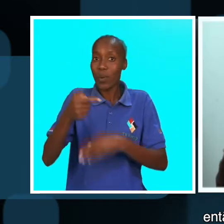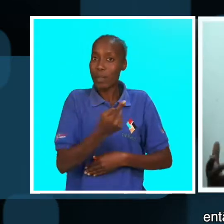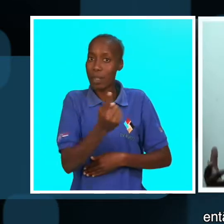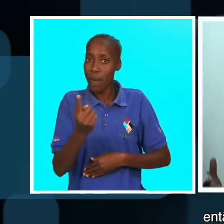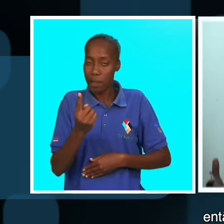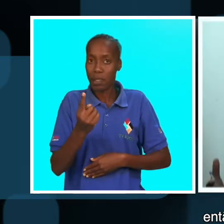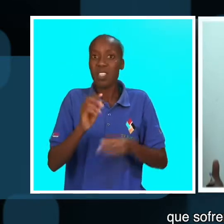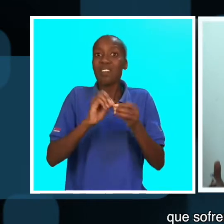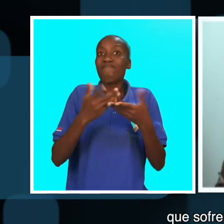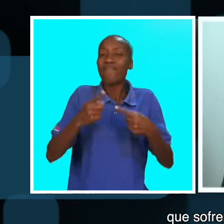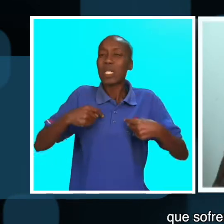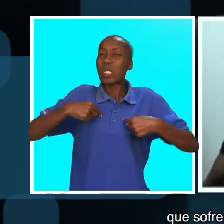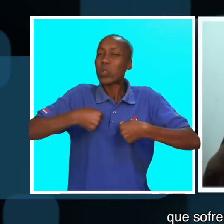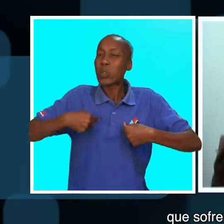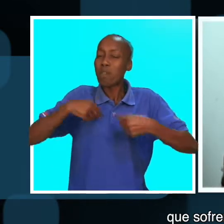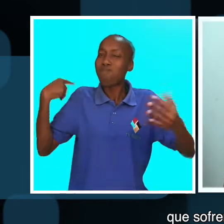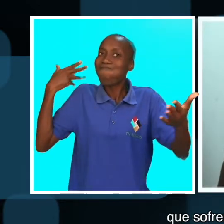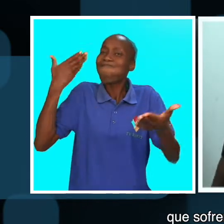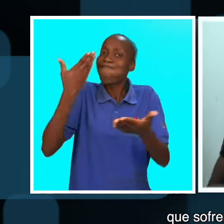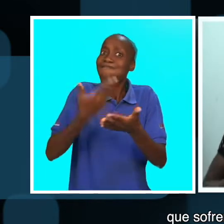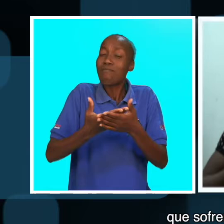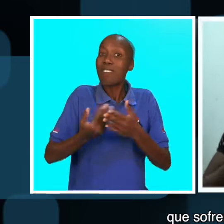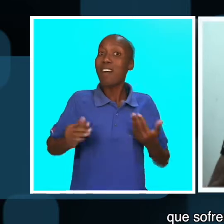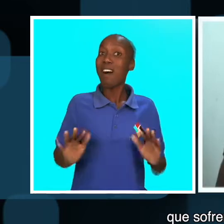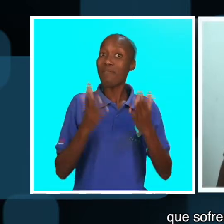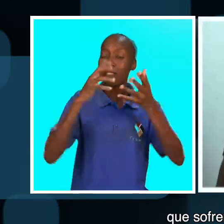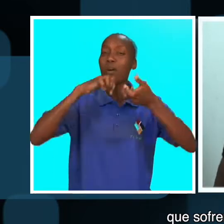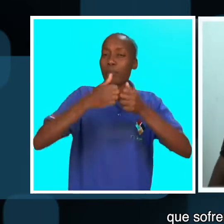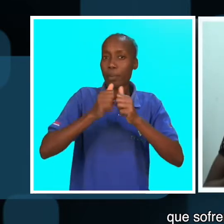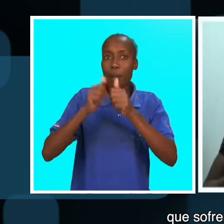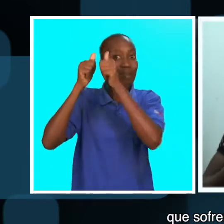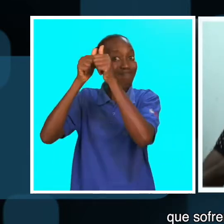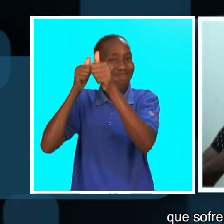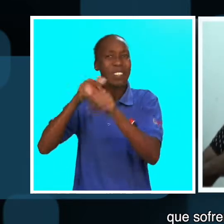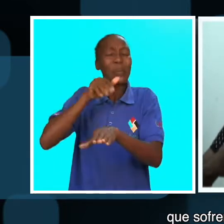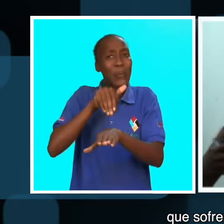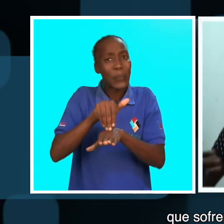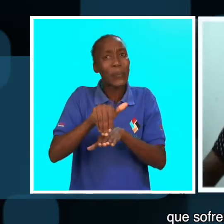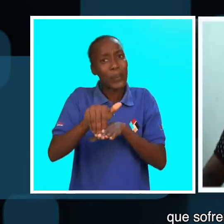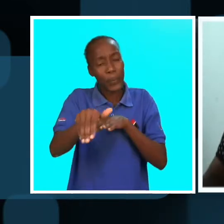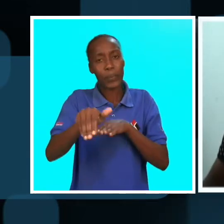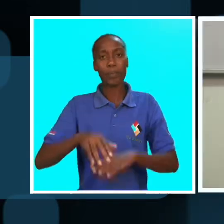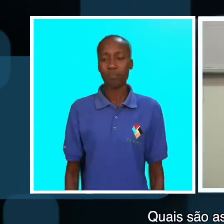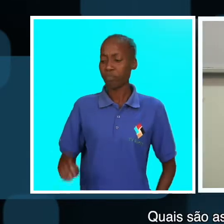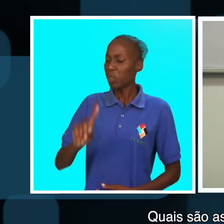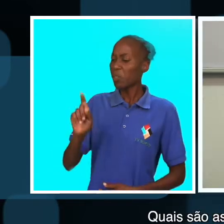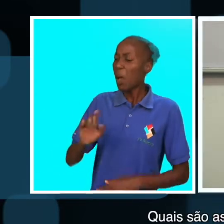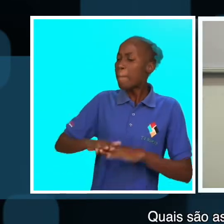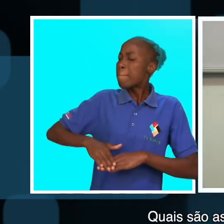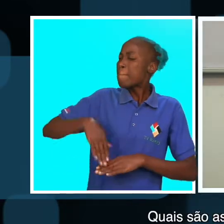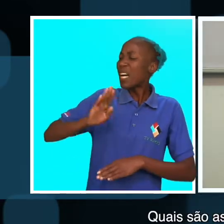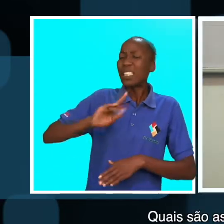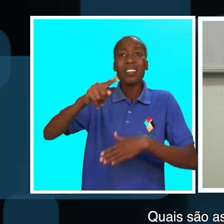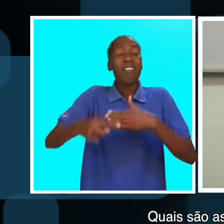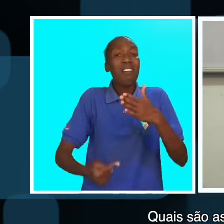nosso alvo são essas pessoas que sofrem durante a sua vida De distúrbios mentais contínuos Quais são